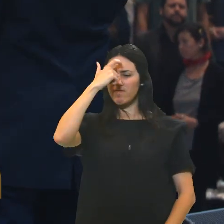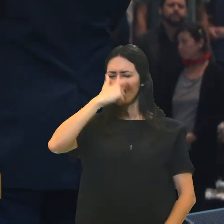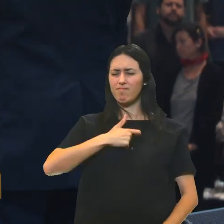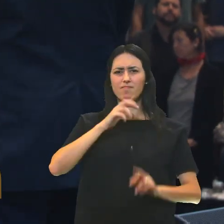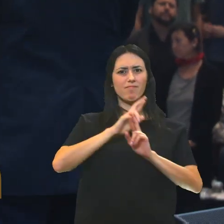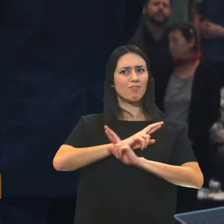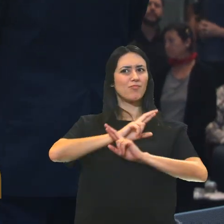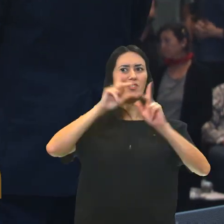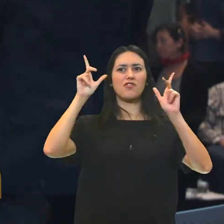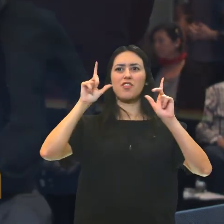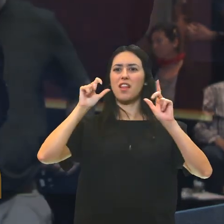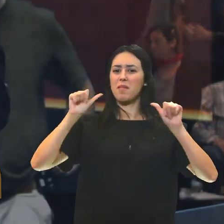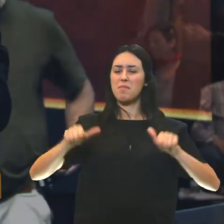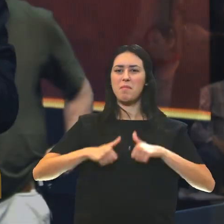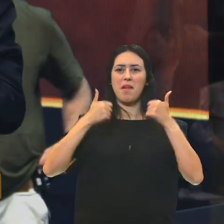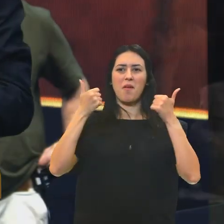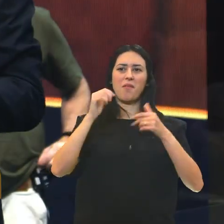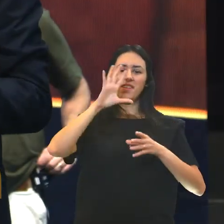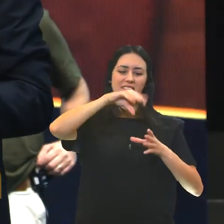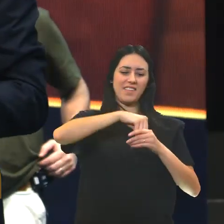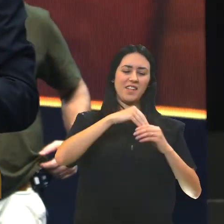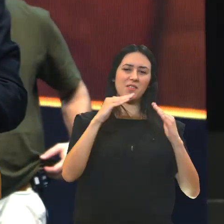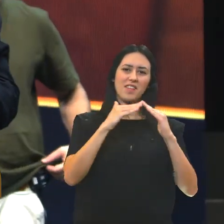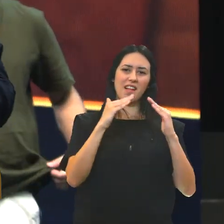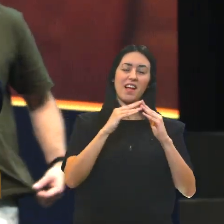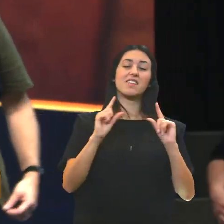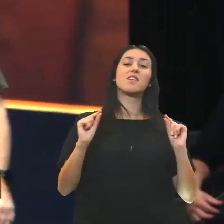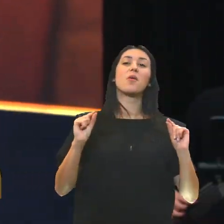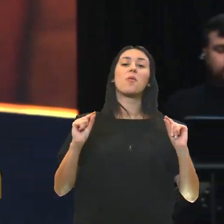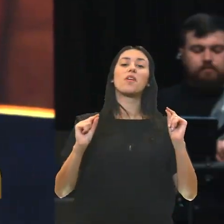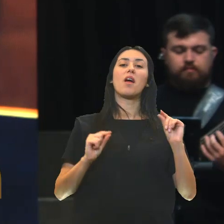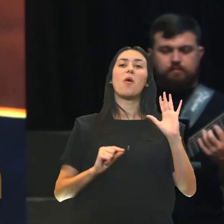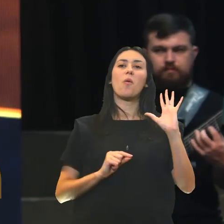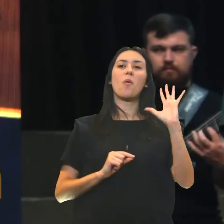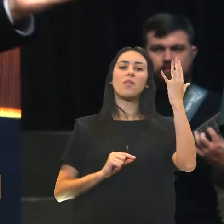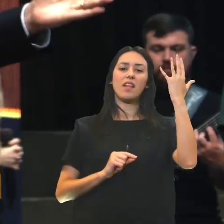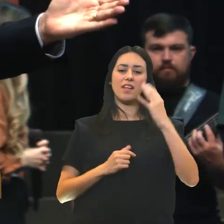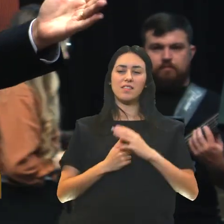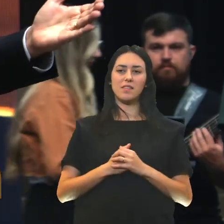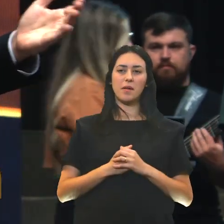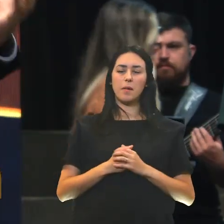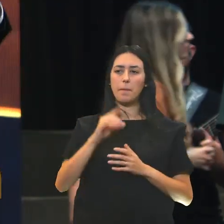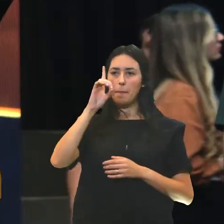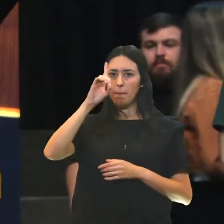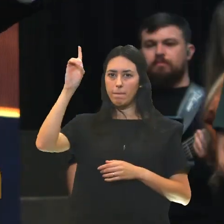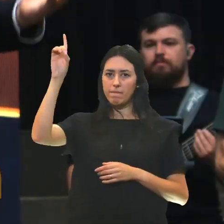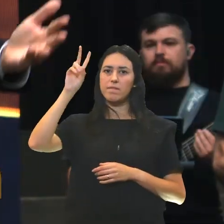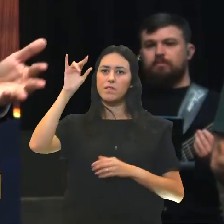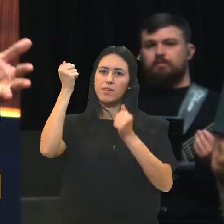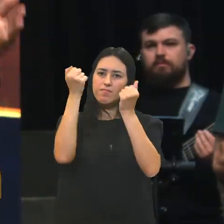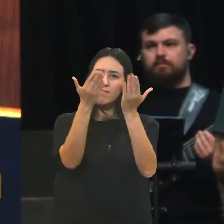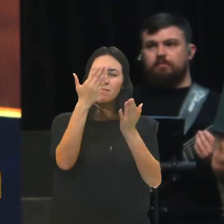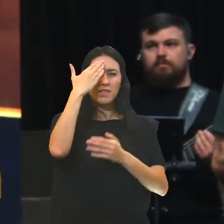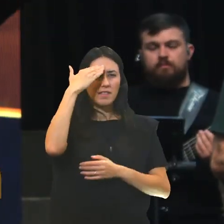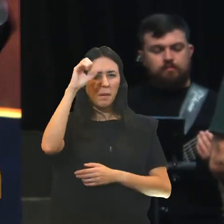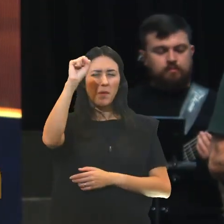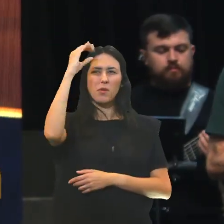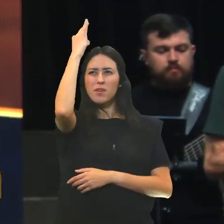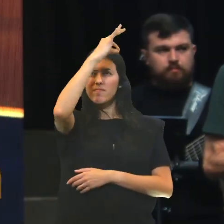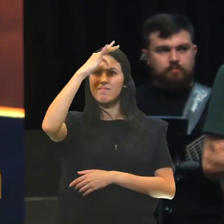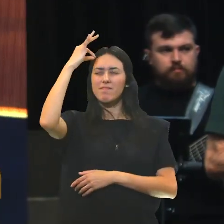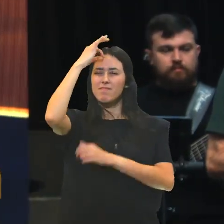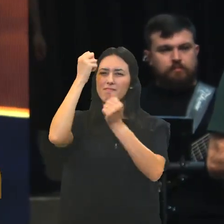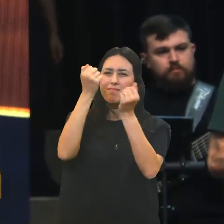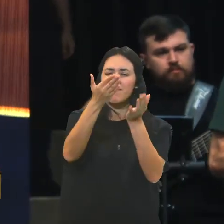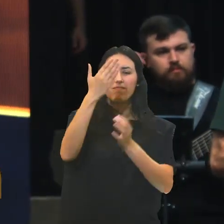sua casa. E sabe o que acontece? A direção de Deus, a sabedoria do Espírito será sobre